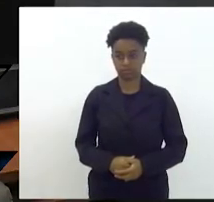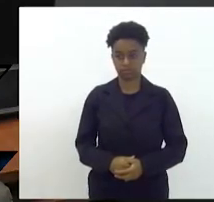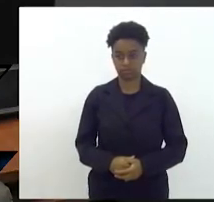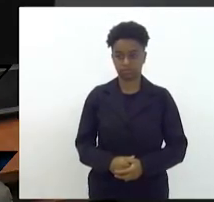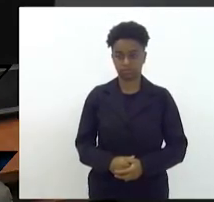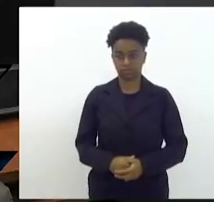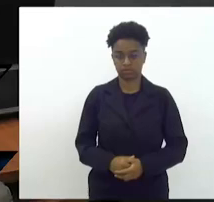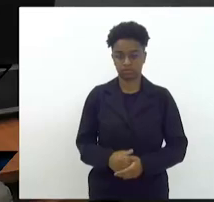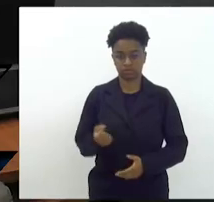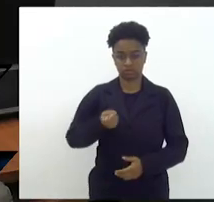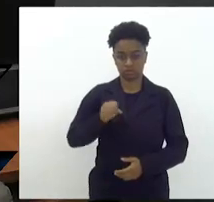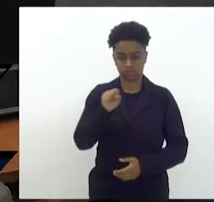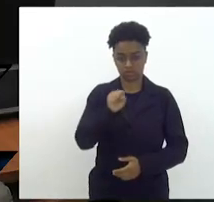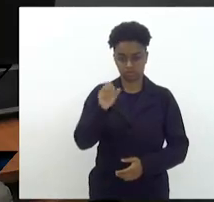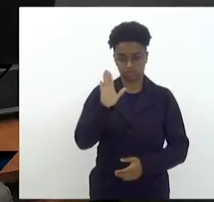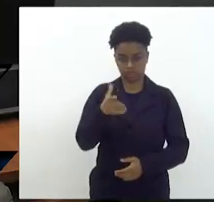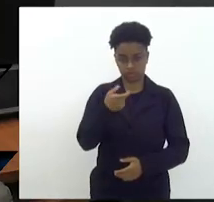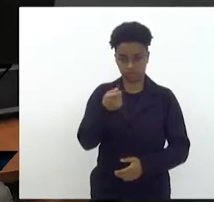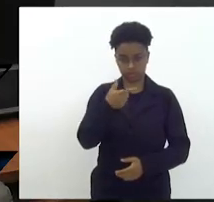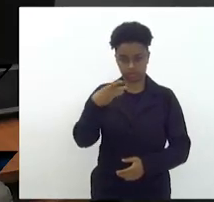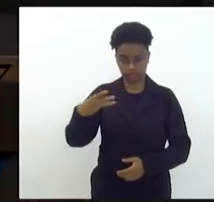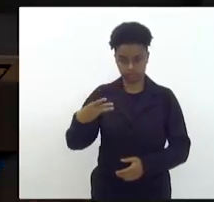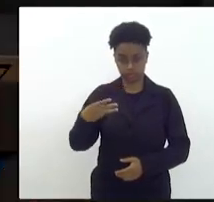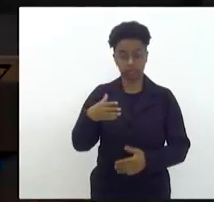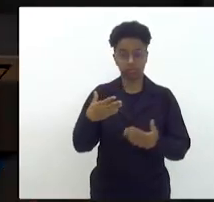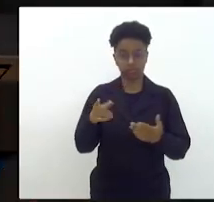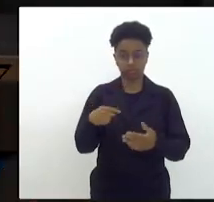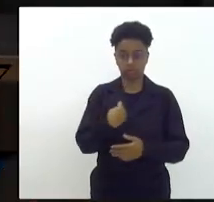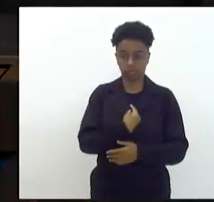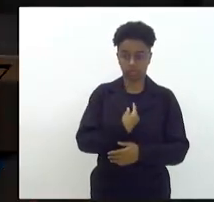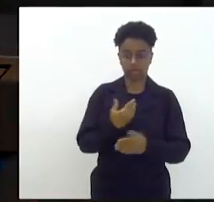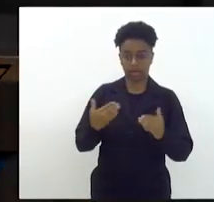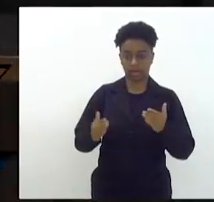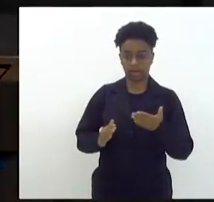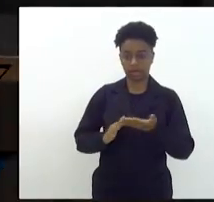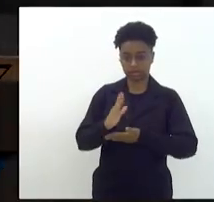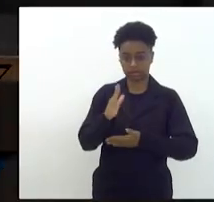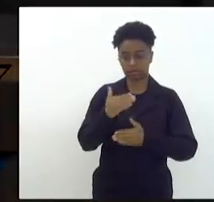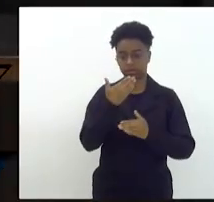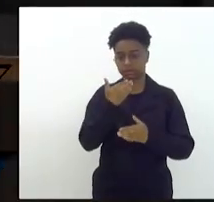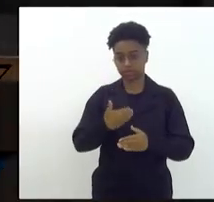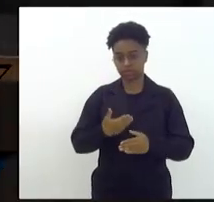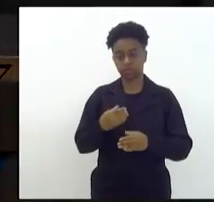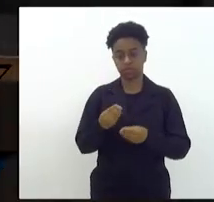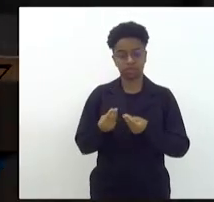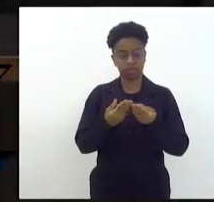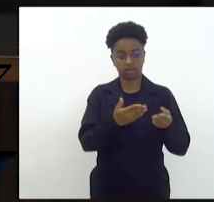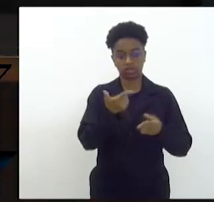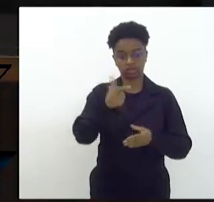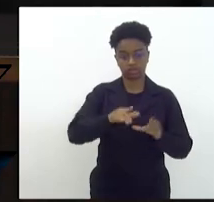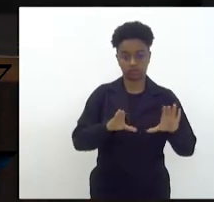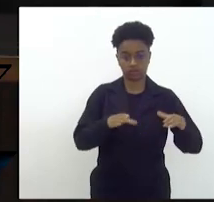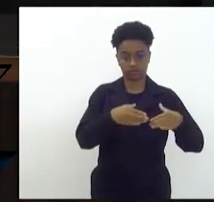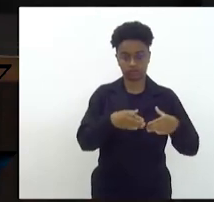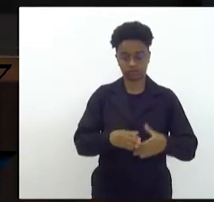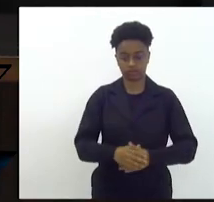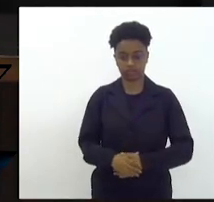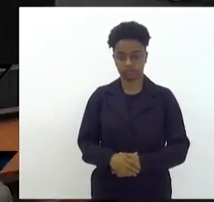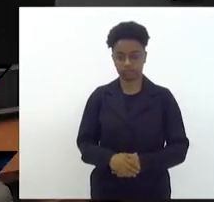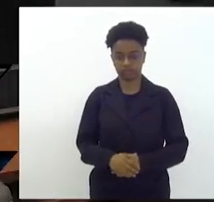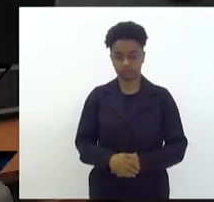88 2023 a presidência prefere pedido de vossa excelência e remete então novamente a comissão